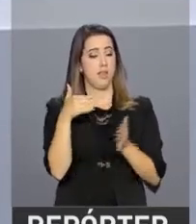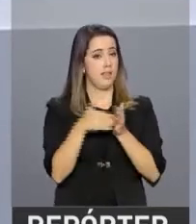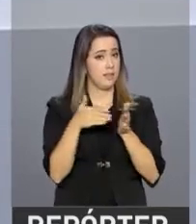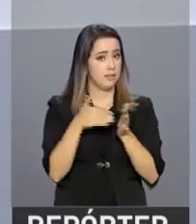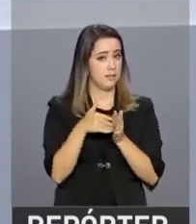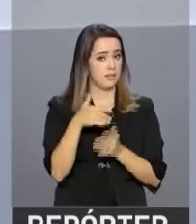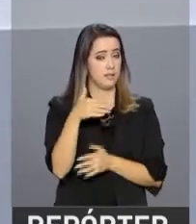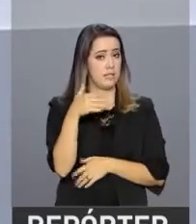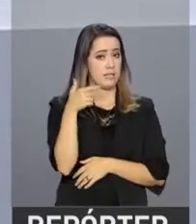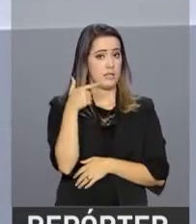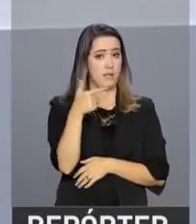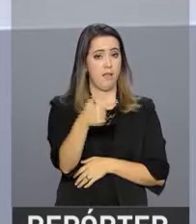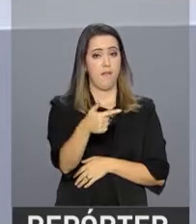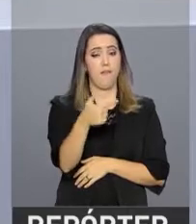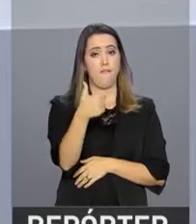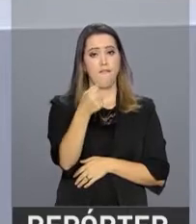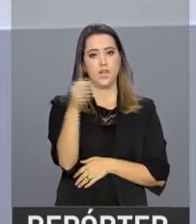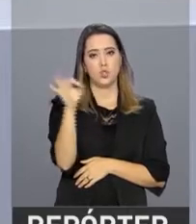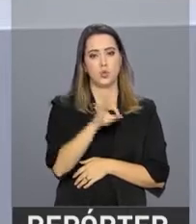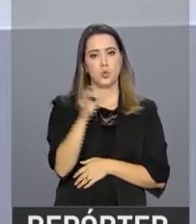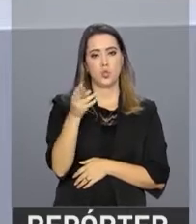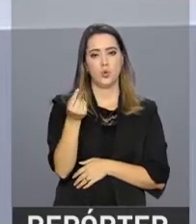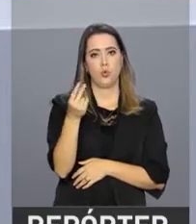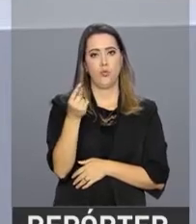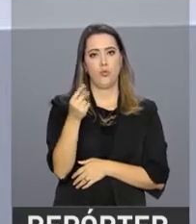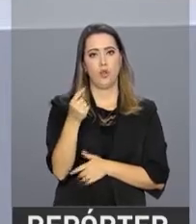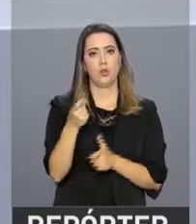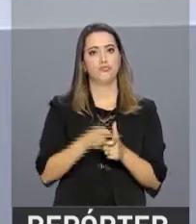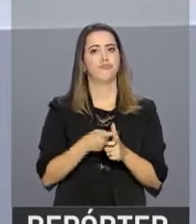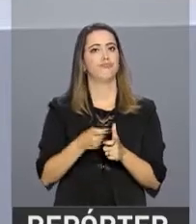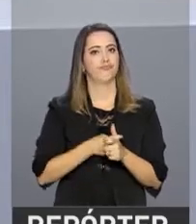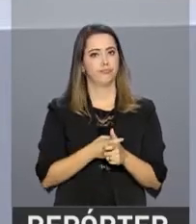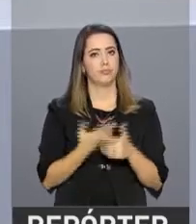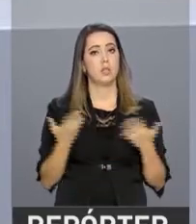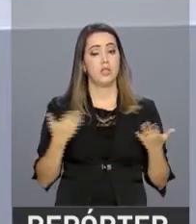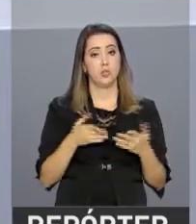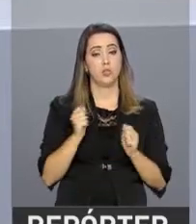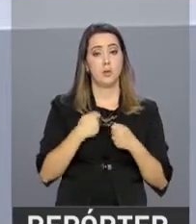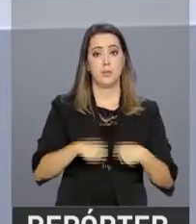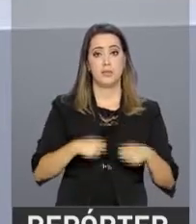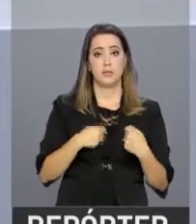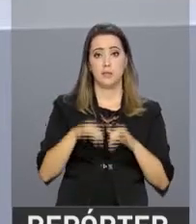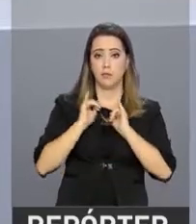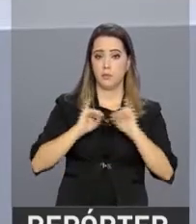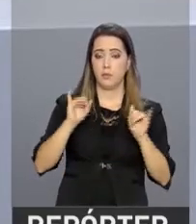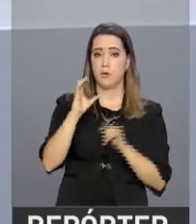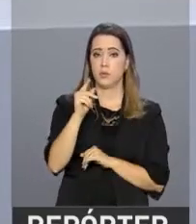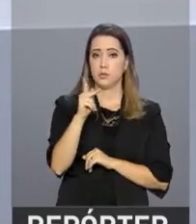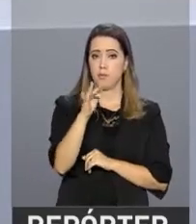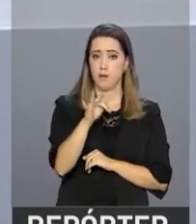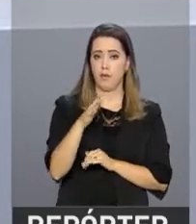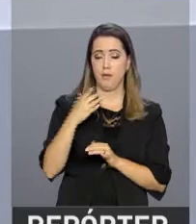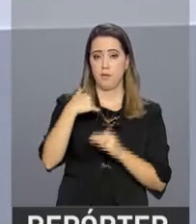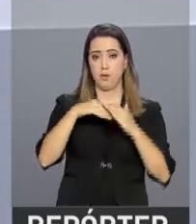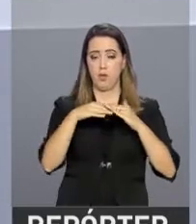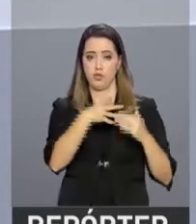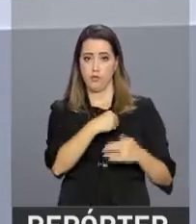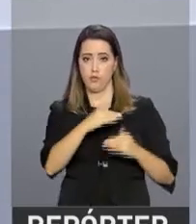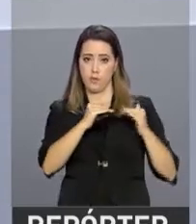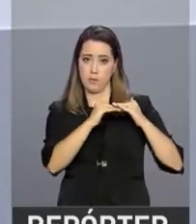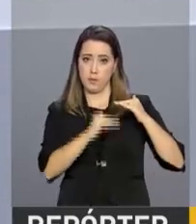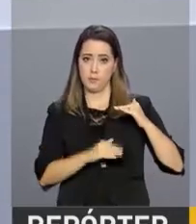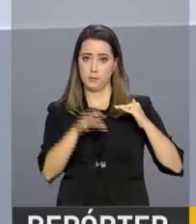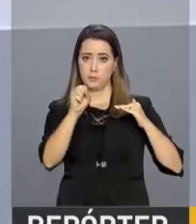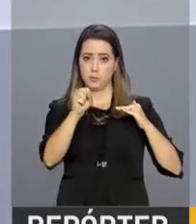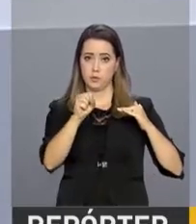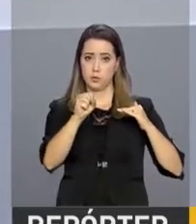R$ 165,74 e a máxima de 20% do imposto devido. Neste ano, é obrigatório informar o CPF de dependentes a partir de 8 anos ou